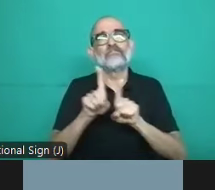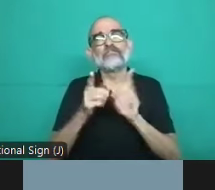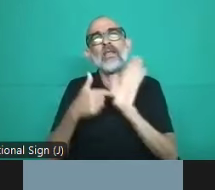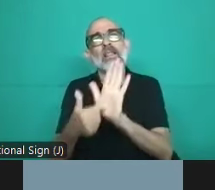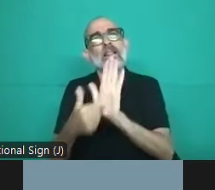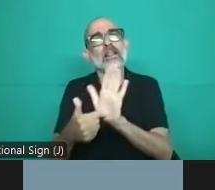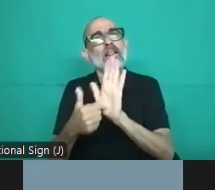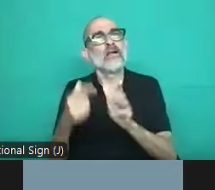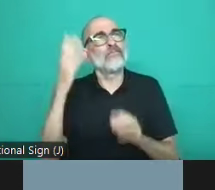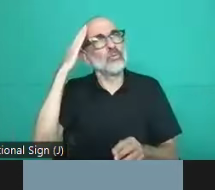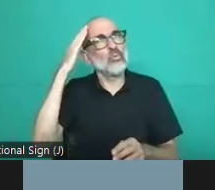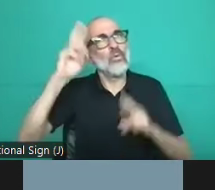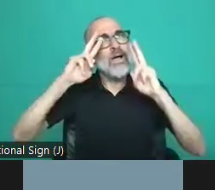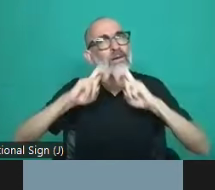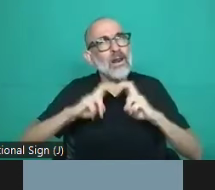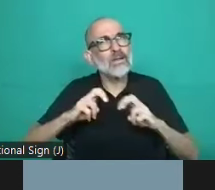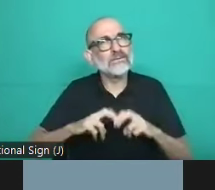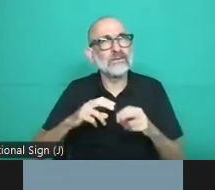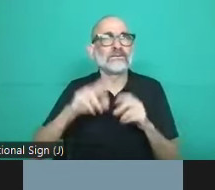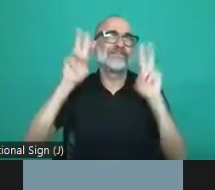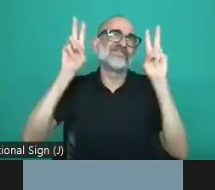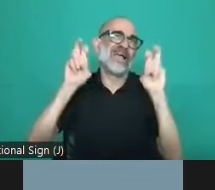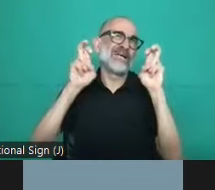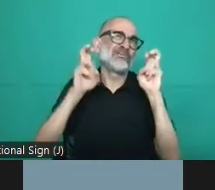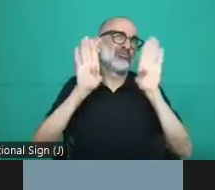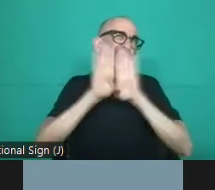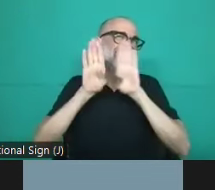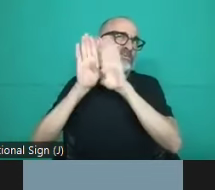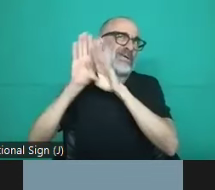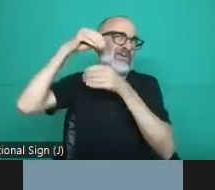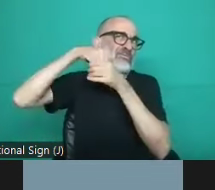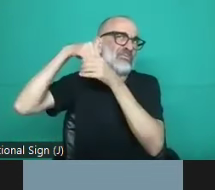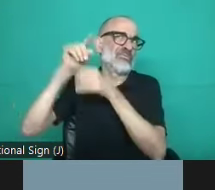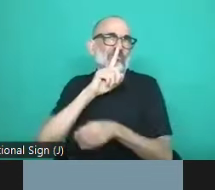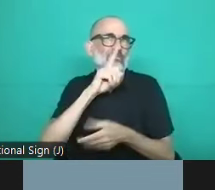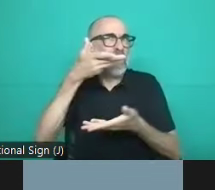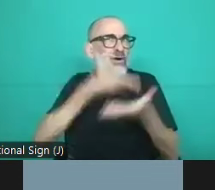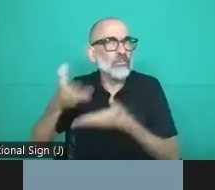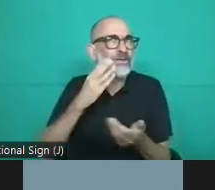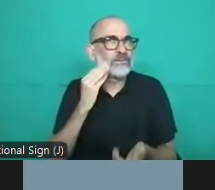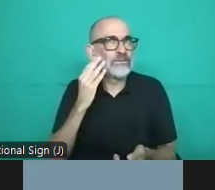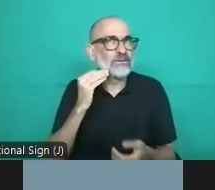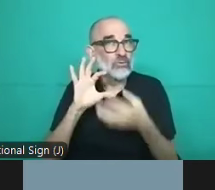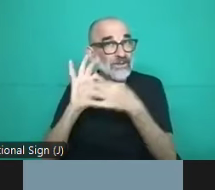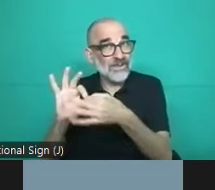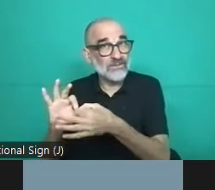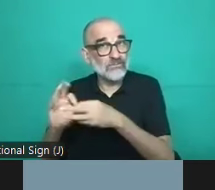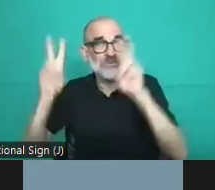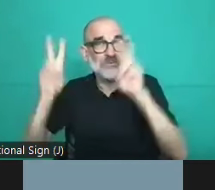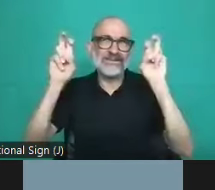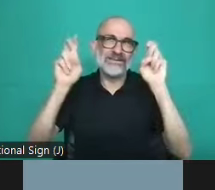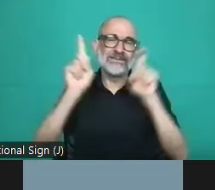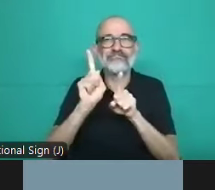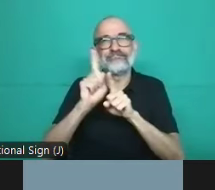dúvida aparece dentro de muitos dos processos feitos baseado na teoria